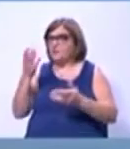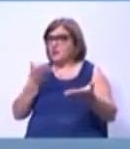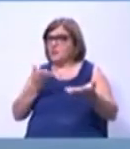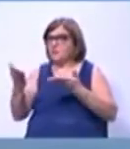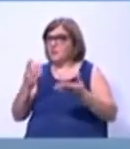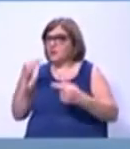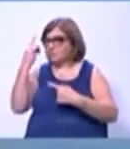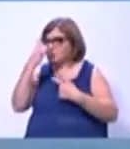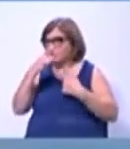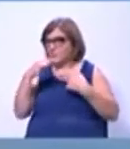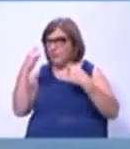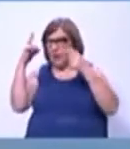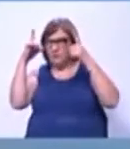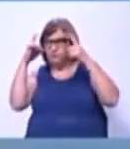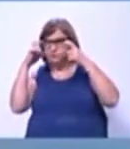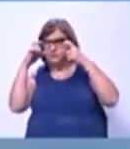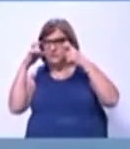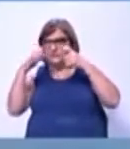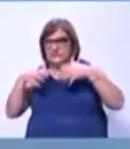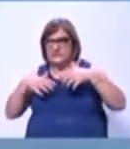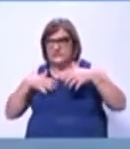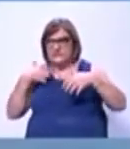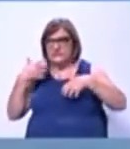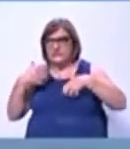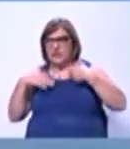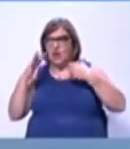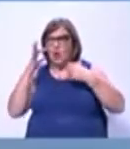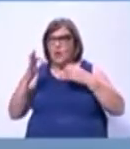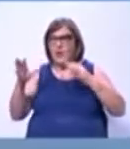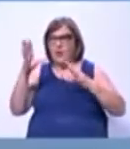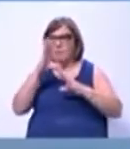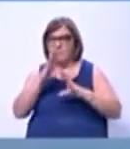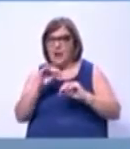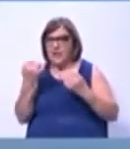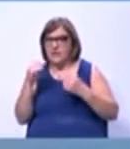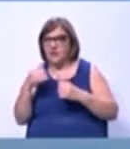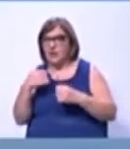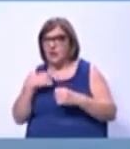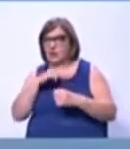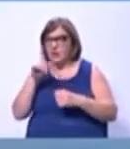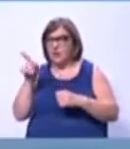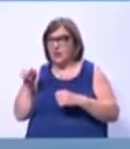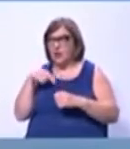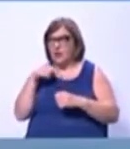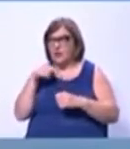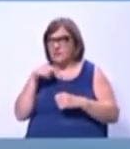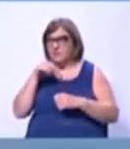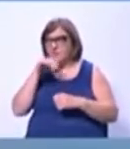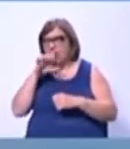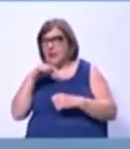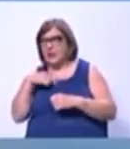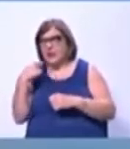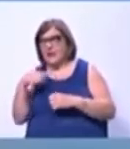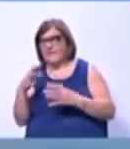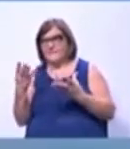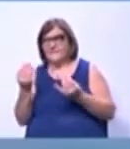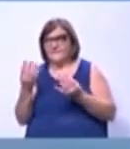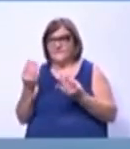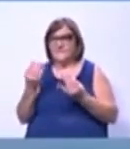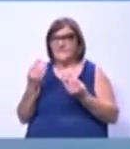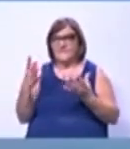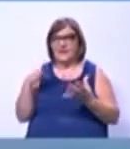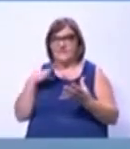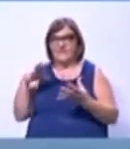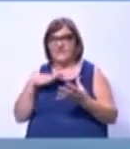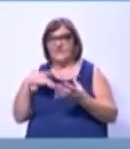um bocadinho ansiosa ou a ter alguns cuidados extra, se calhar nós ficamos mais apreensivos. Eu já fomos. Não é? É verdade.